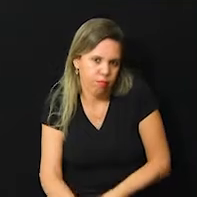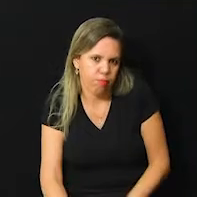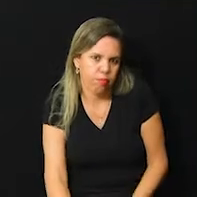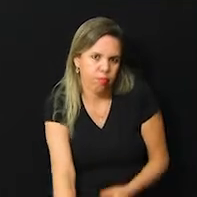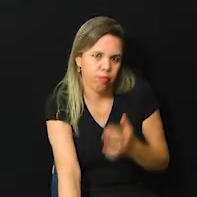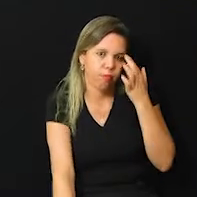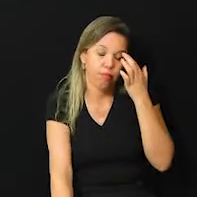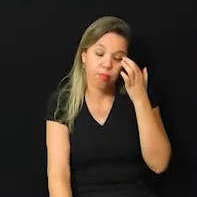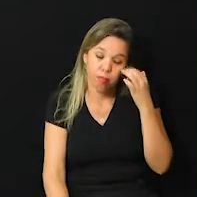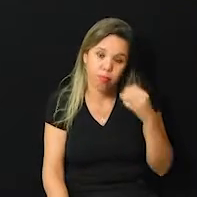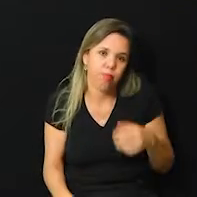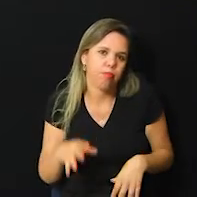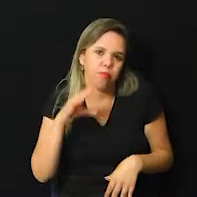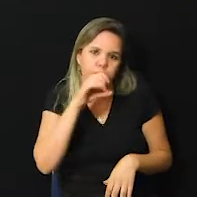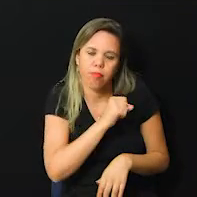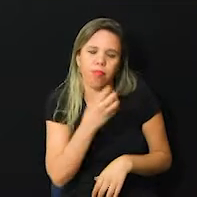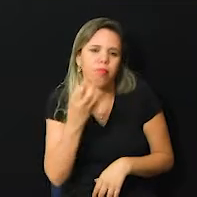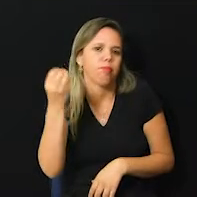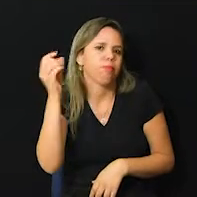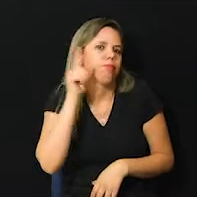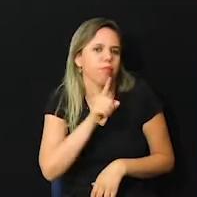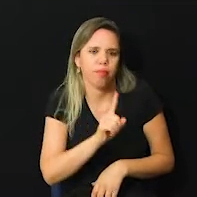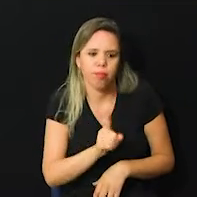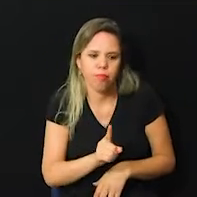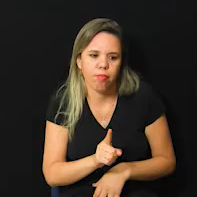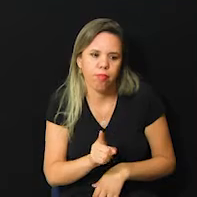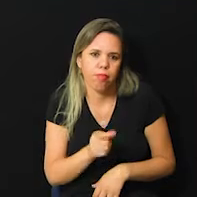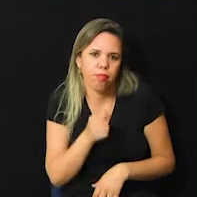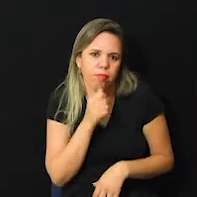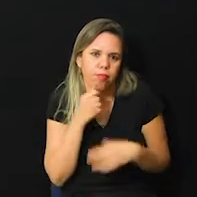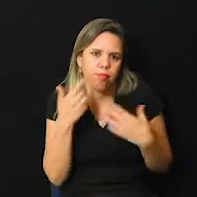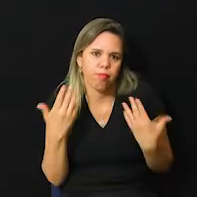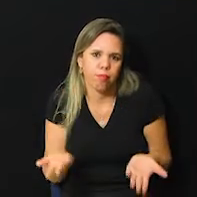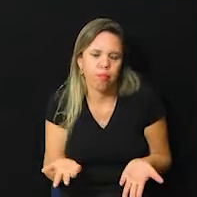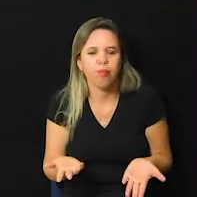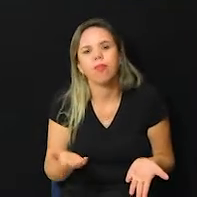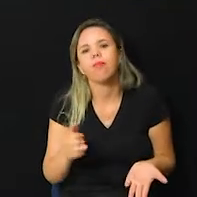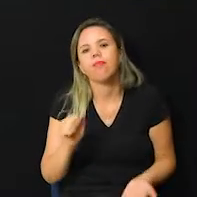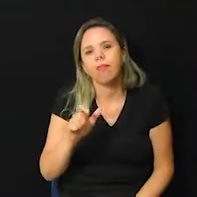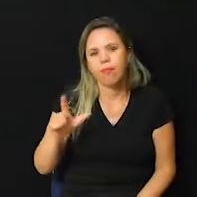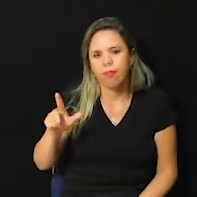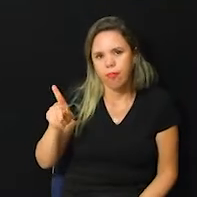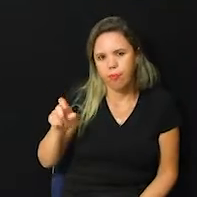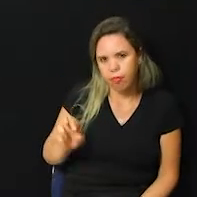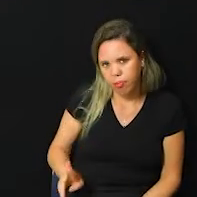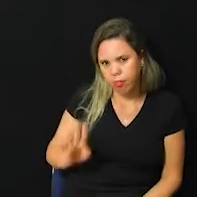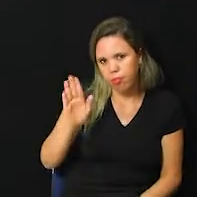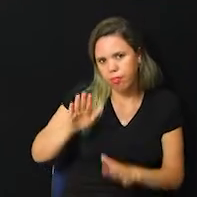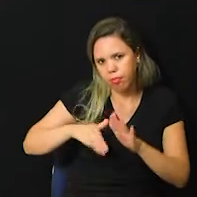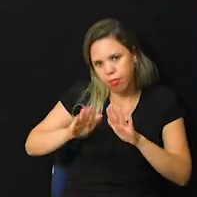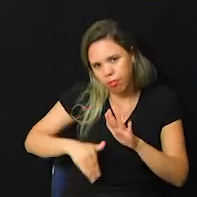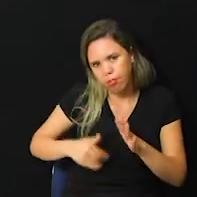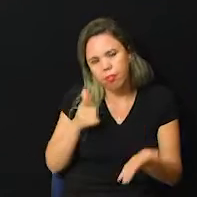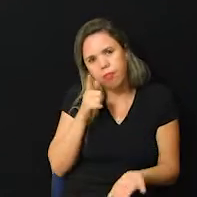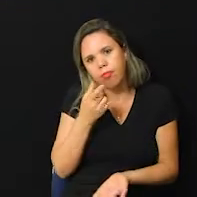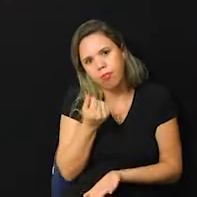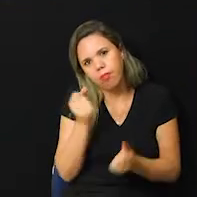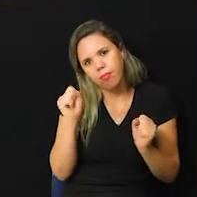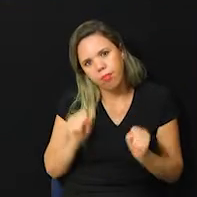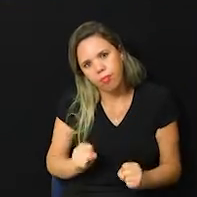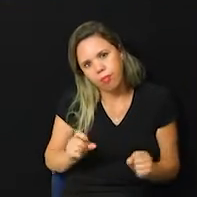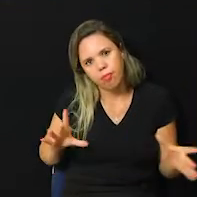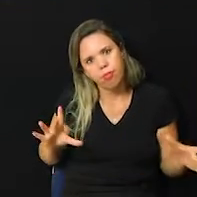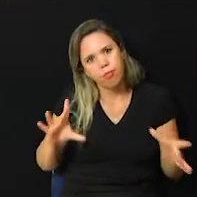eu não vou tão cedo viajar para os Estados Unidos o Opera é a forma mais barata posso ganhar dinheiro